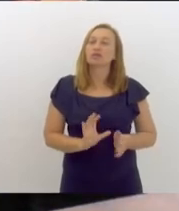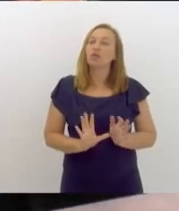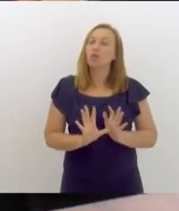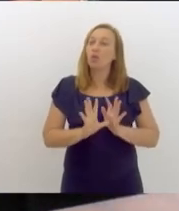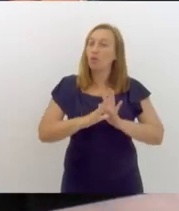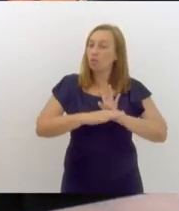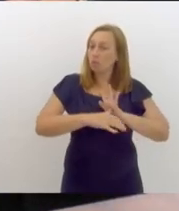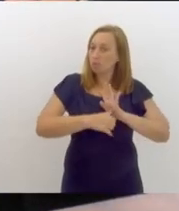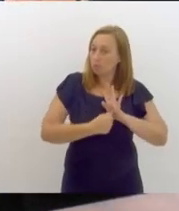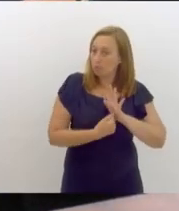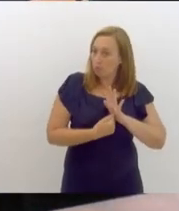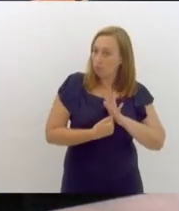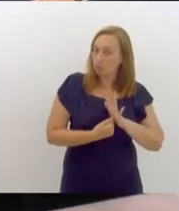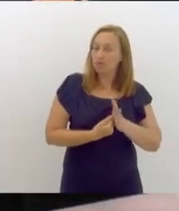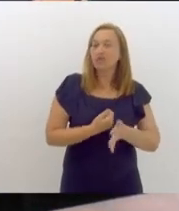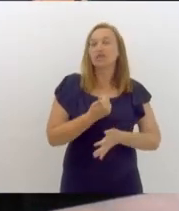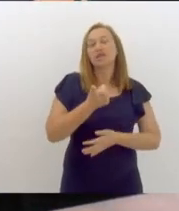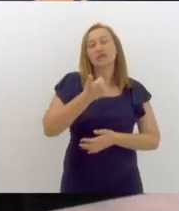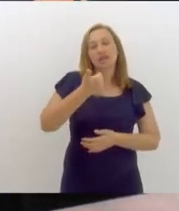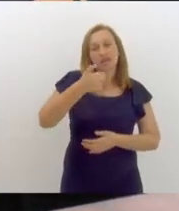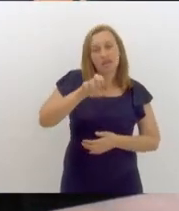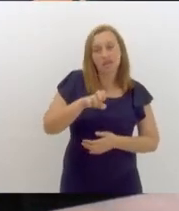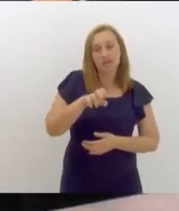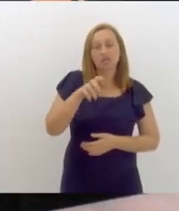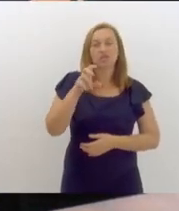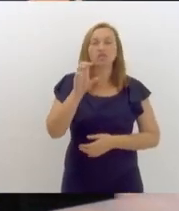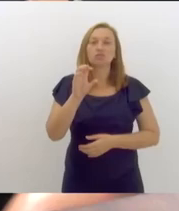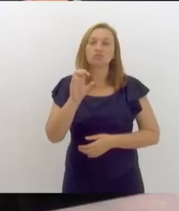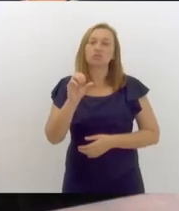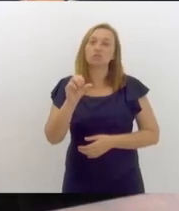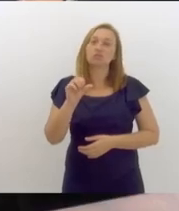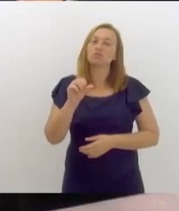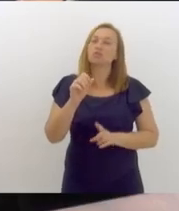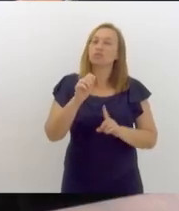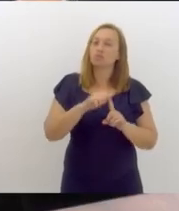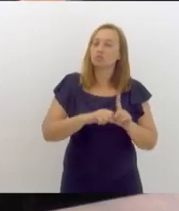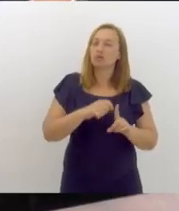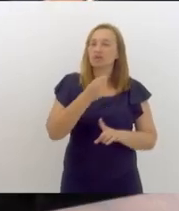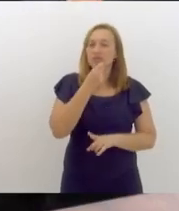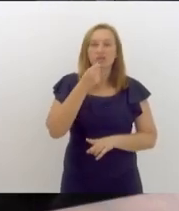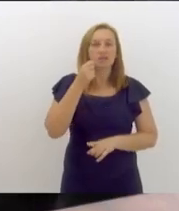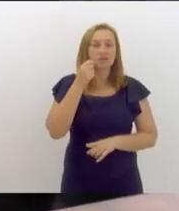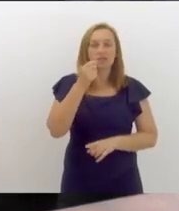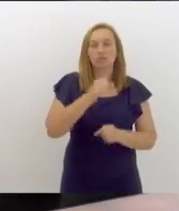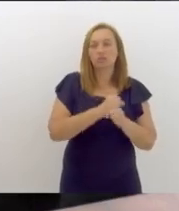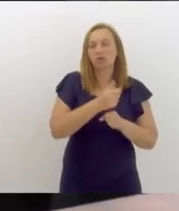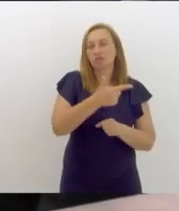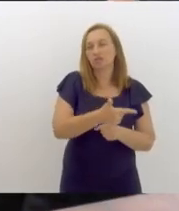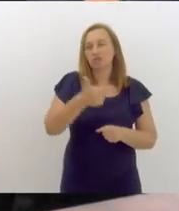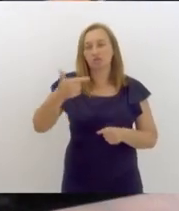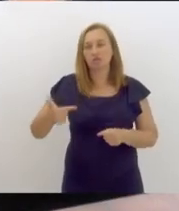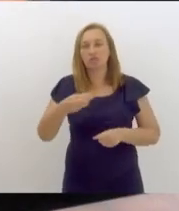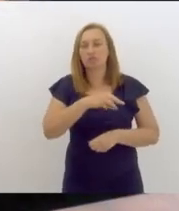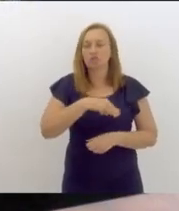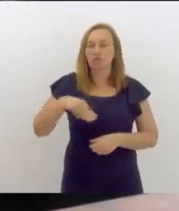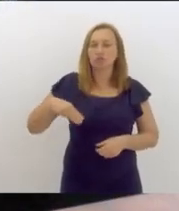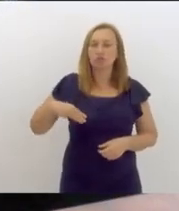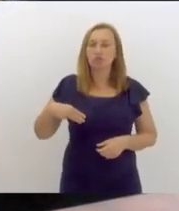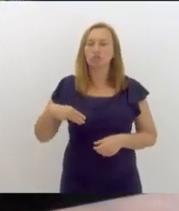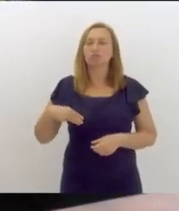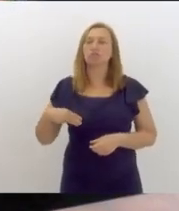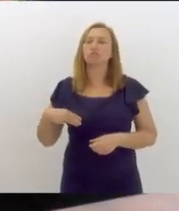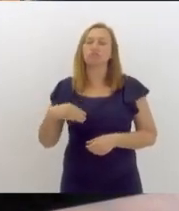em 15/09 de 22 só da coordenação do Ministério Público do Rio de